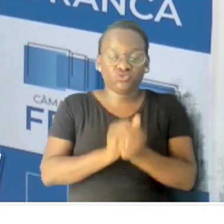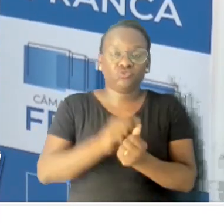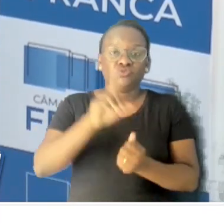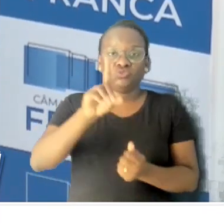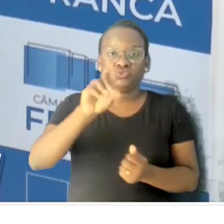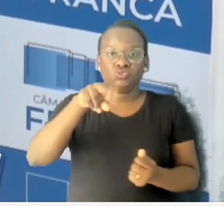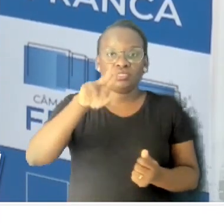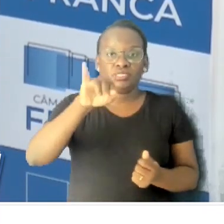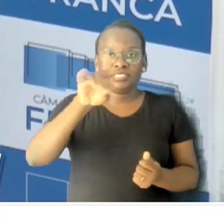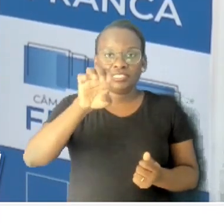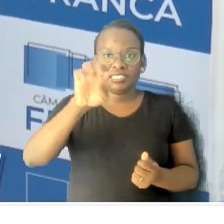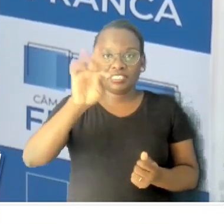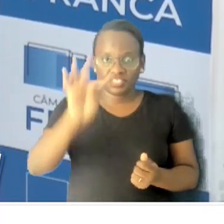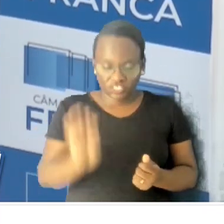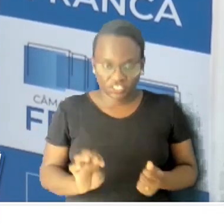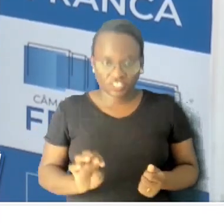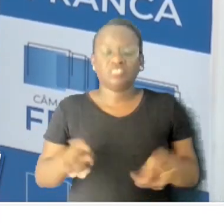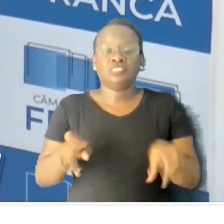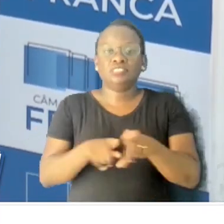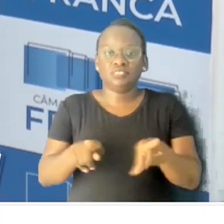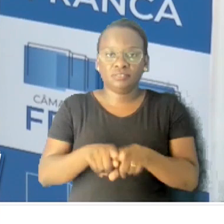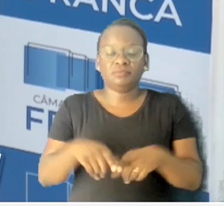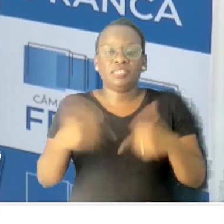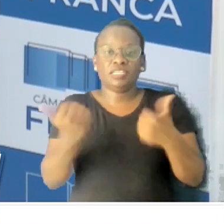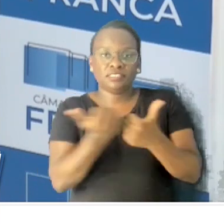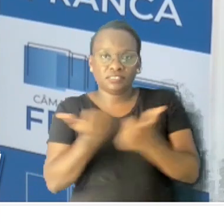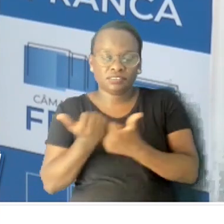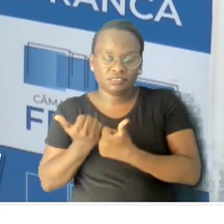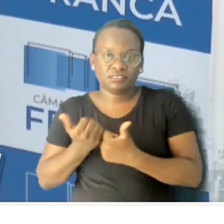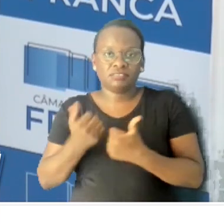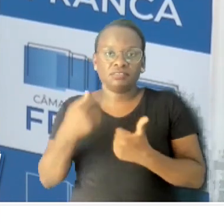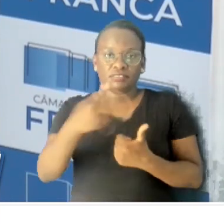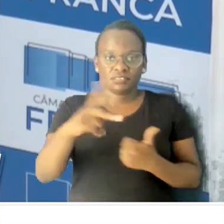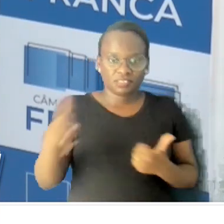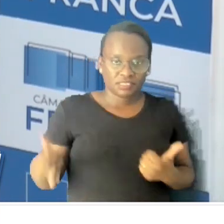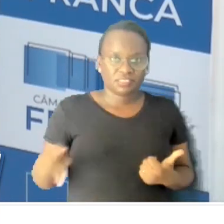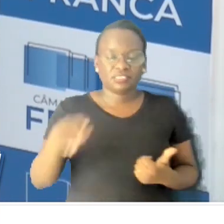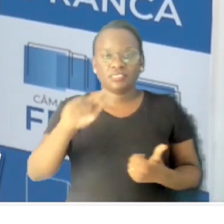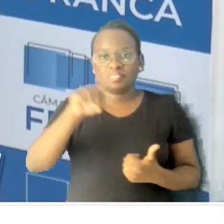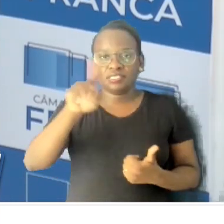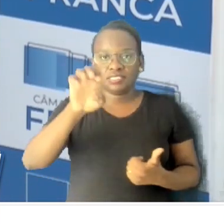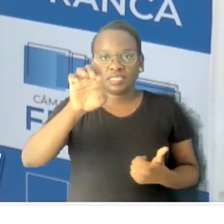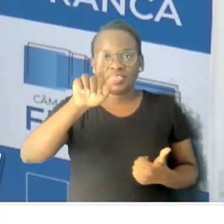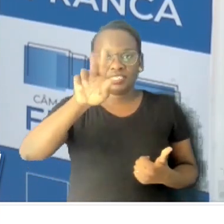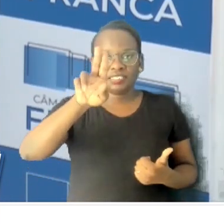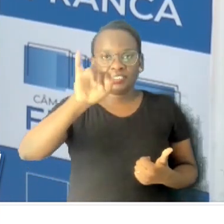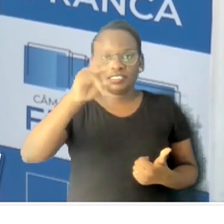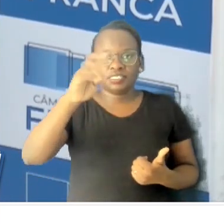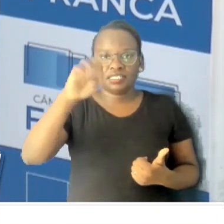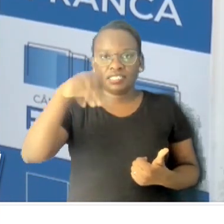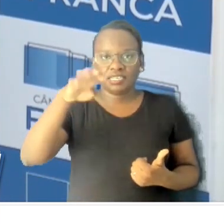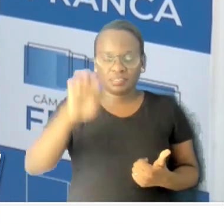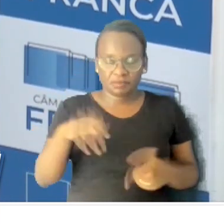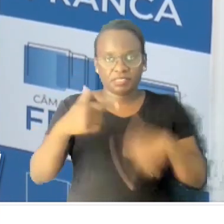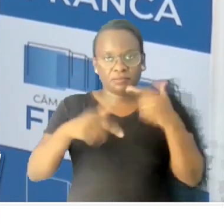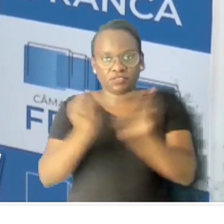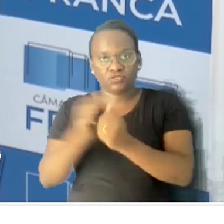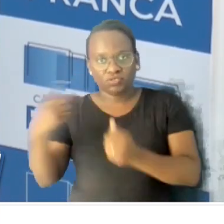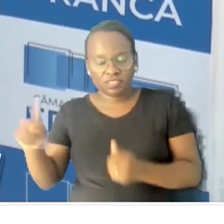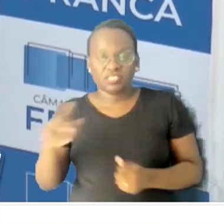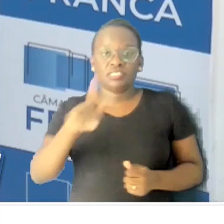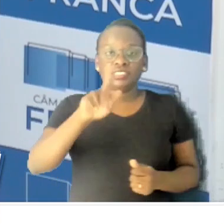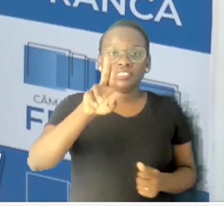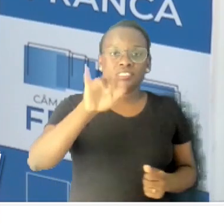Farmácia, acompanhado pelos assessores Zé Guilherme, que trabalha com o Donizete, e o Guilherme, que trabalha com a